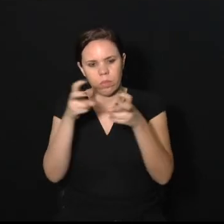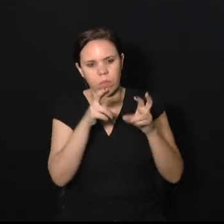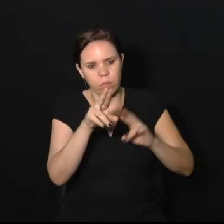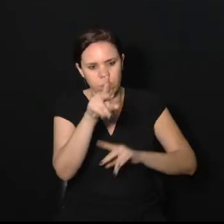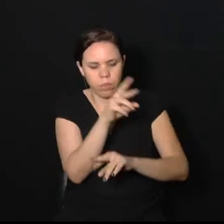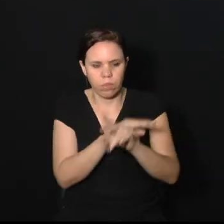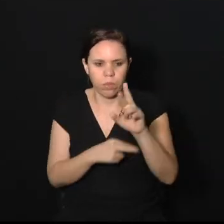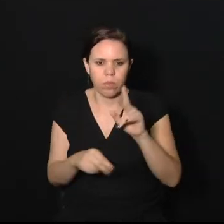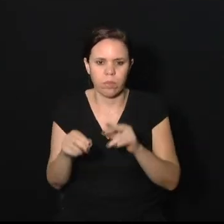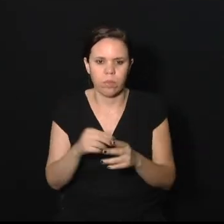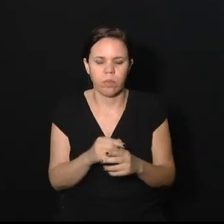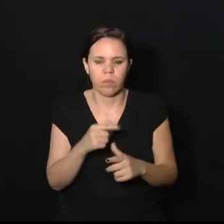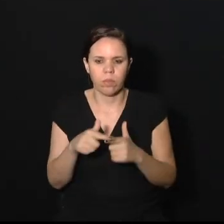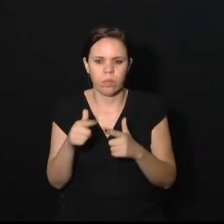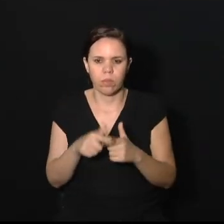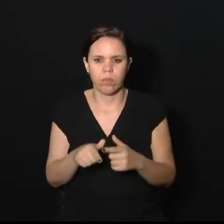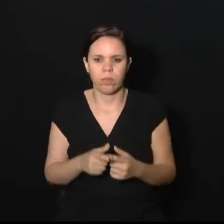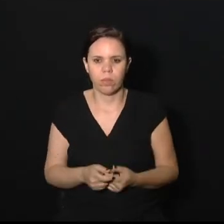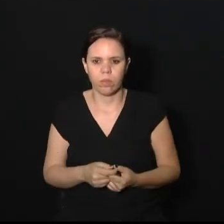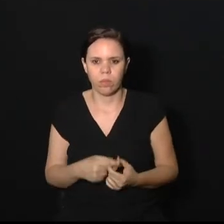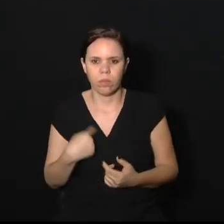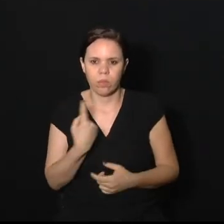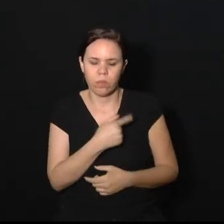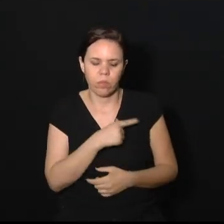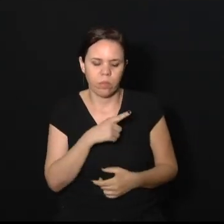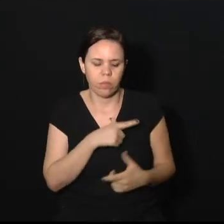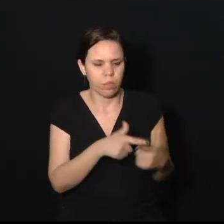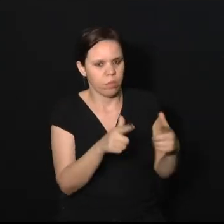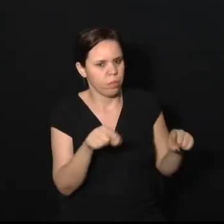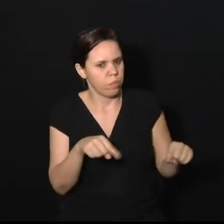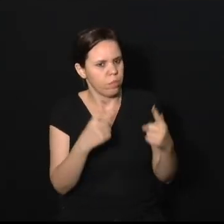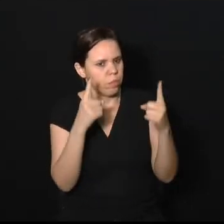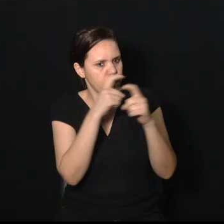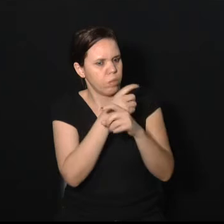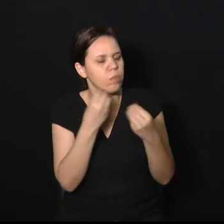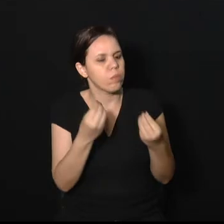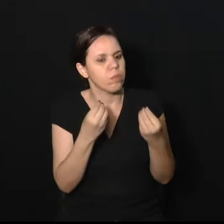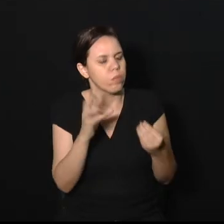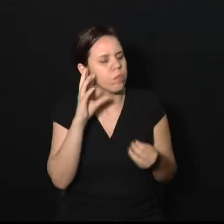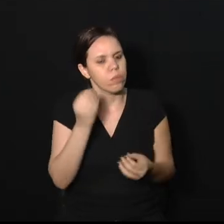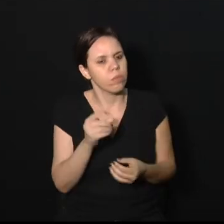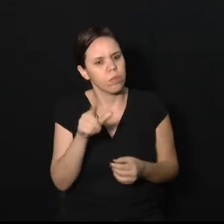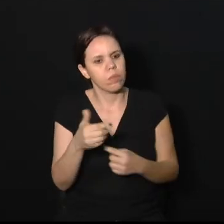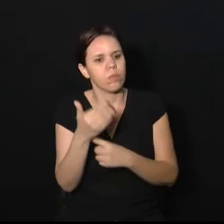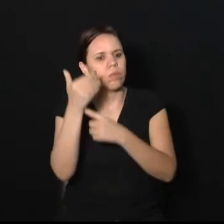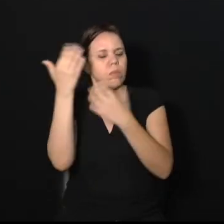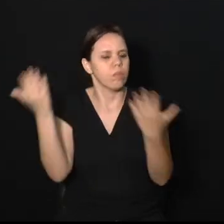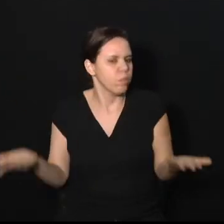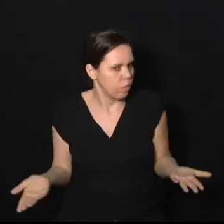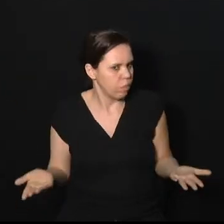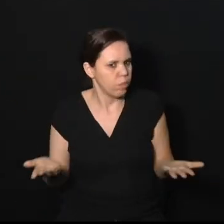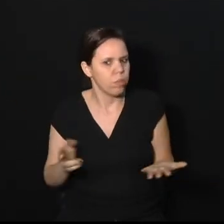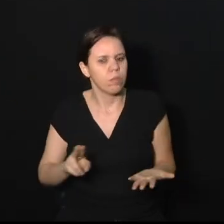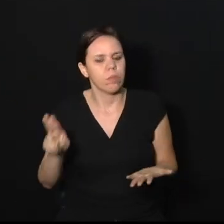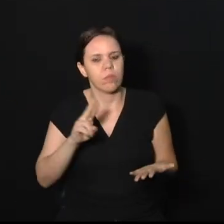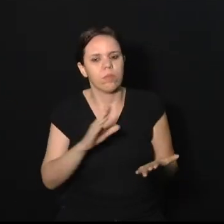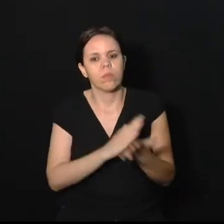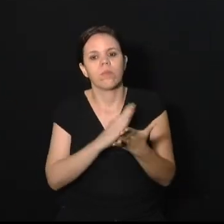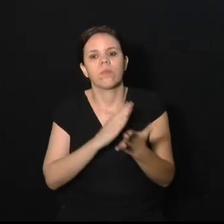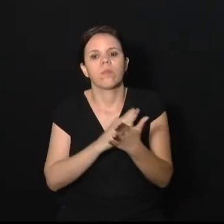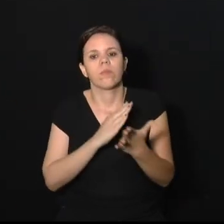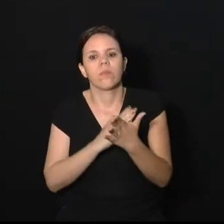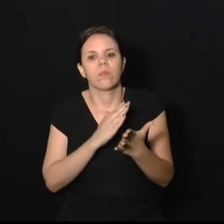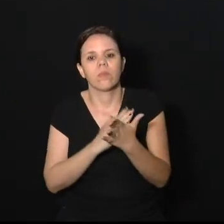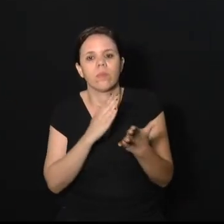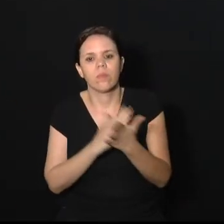maneira diferente para os problemas, né? Então, a gente tem um problema, um desafio, como que a gente pode entender como a tecnologia poderia nos ajudar, ou como que